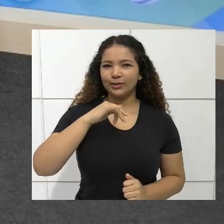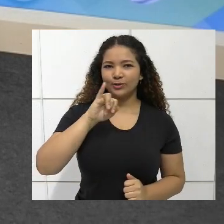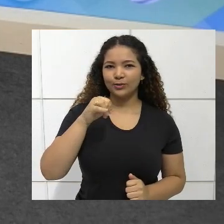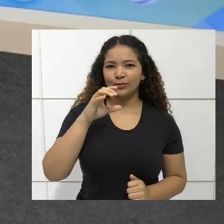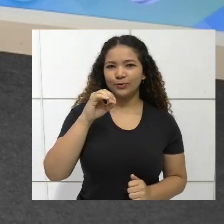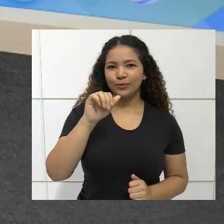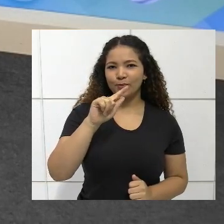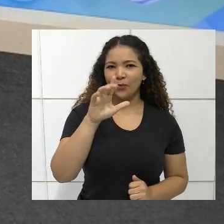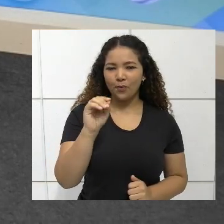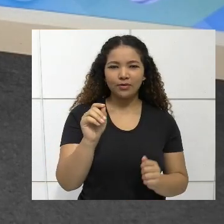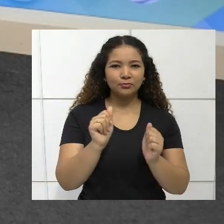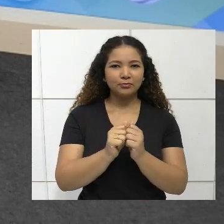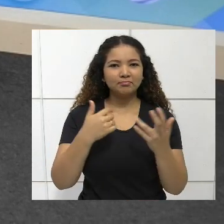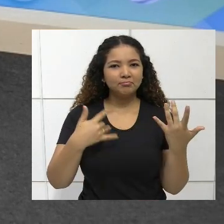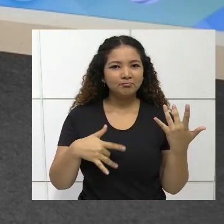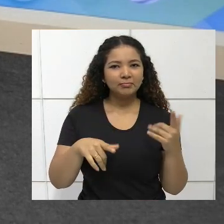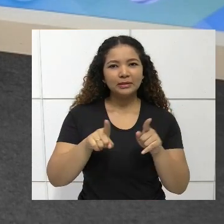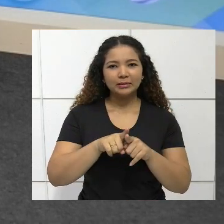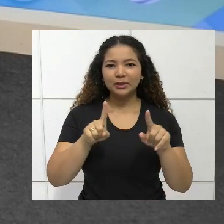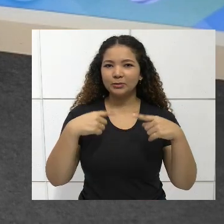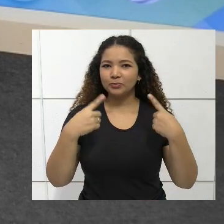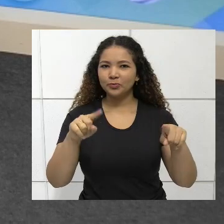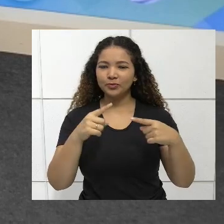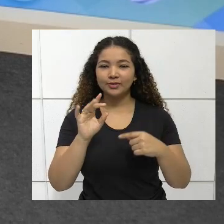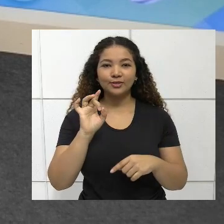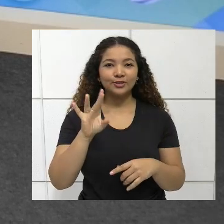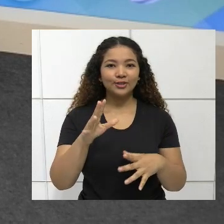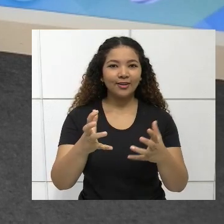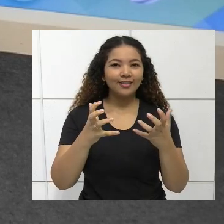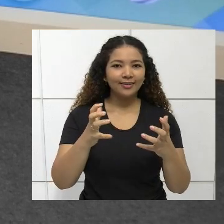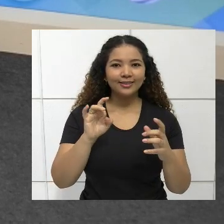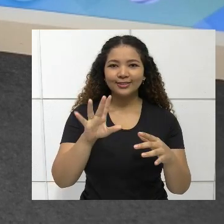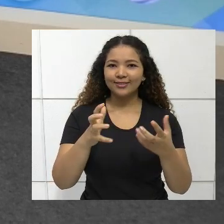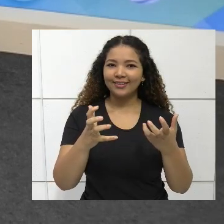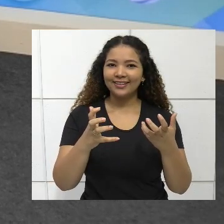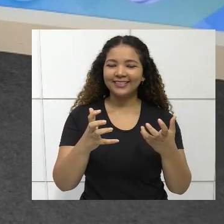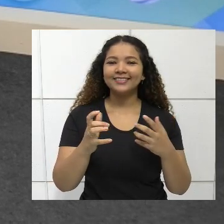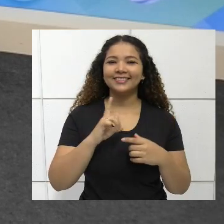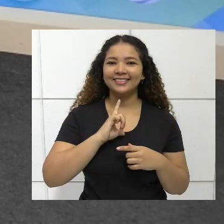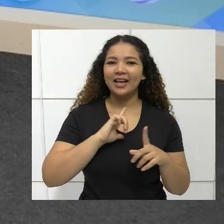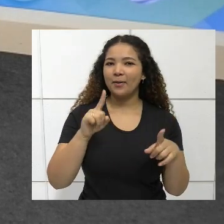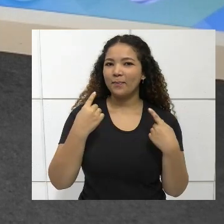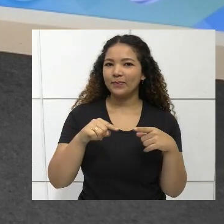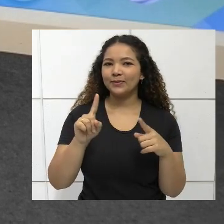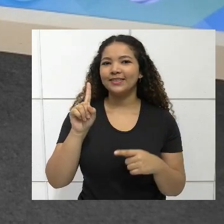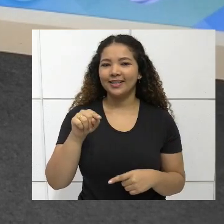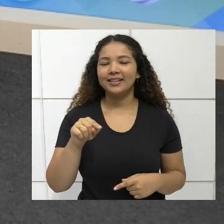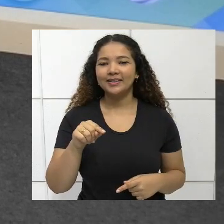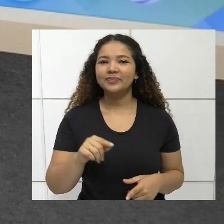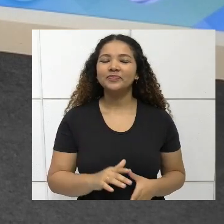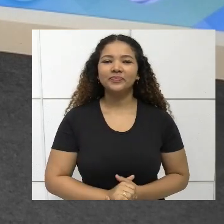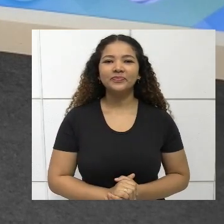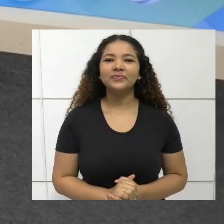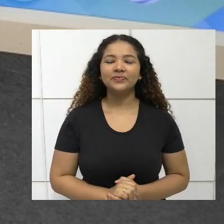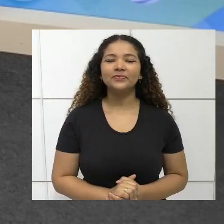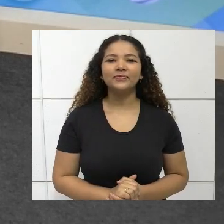Matheus cantando a música do Sotério. Aliás, Só Quero, né? Sotério, Sotério. Tem o Sotério, vereador, e tem o Só